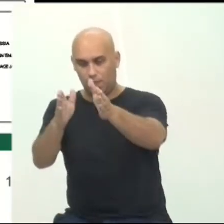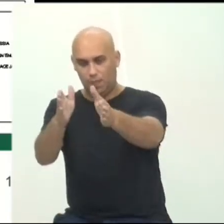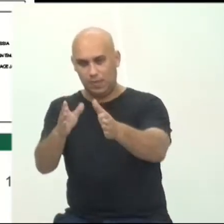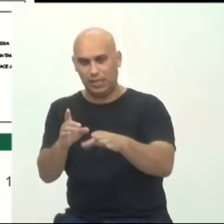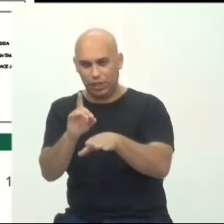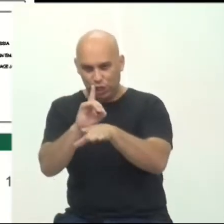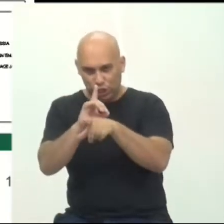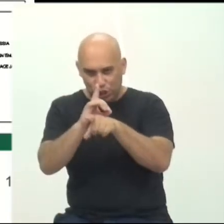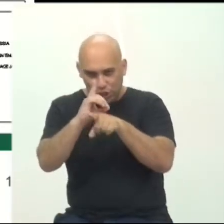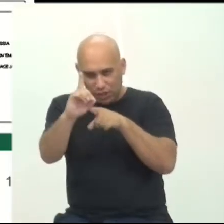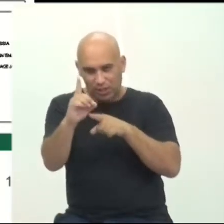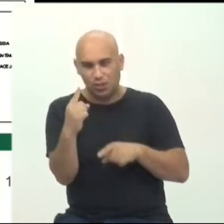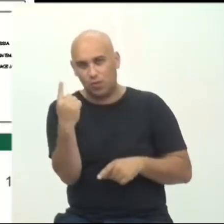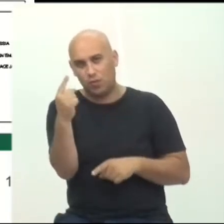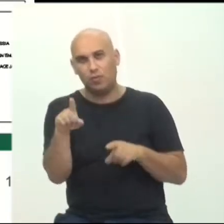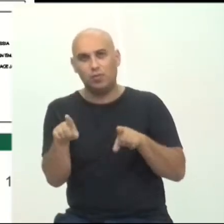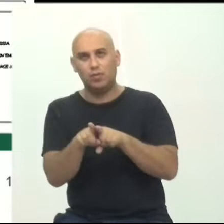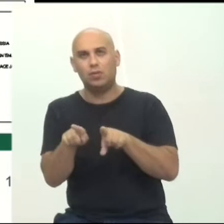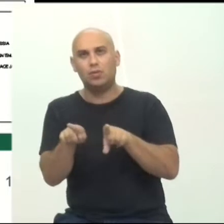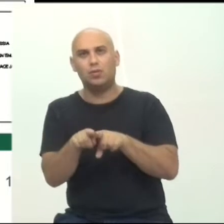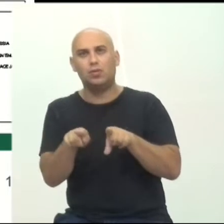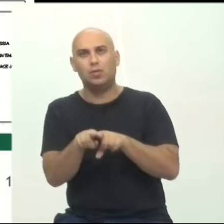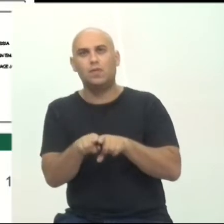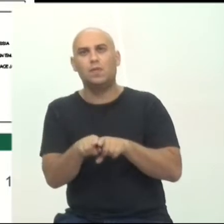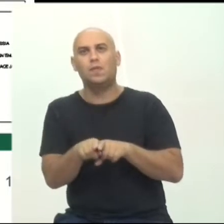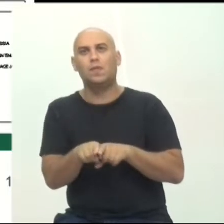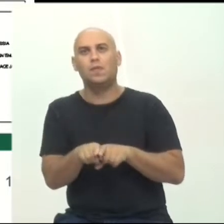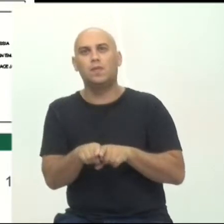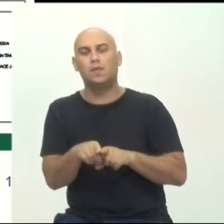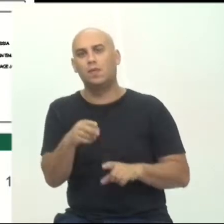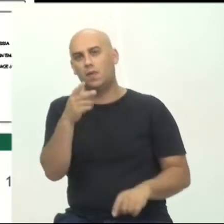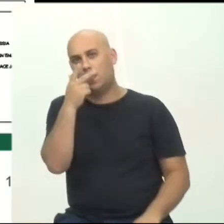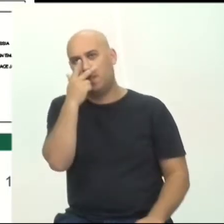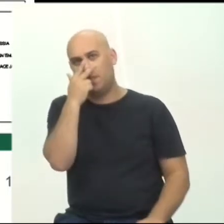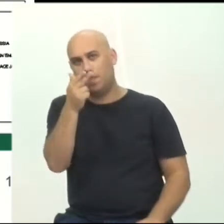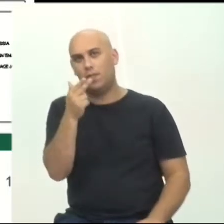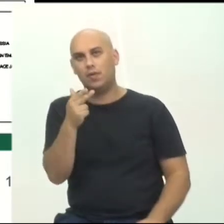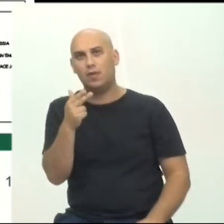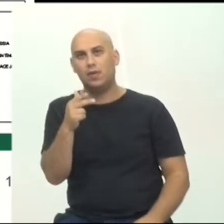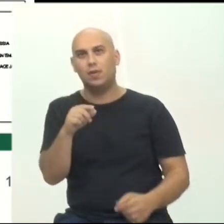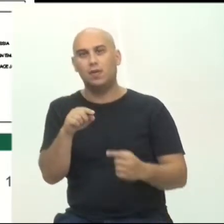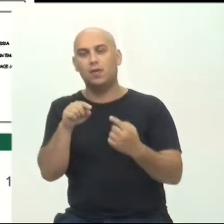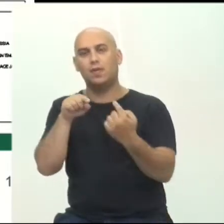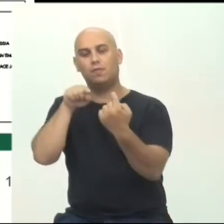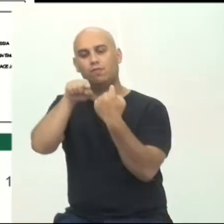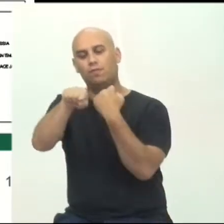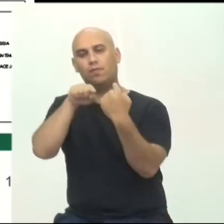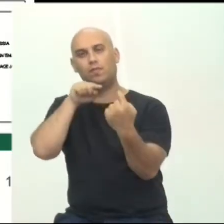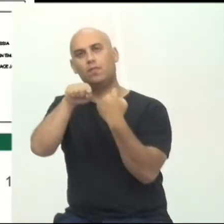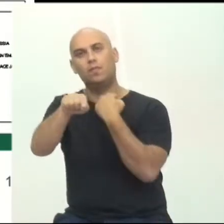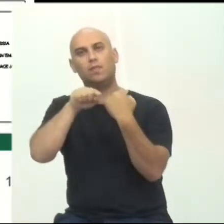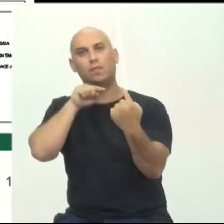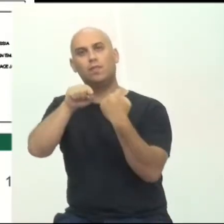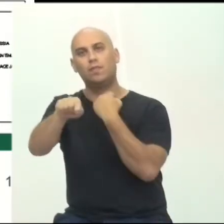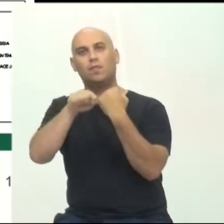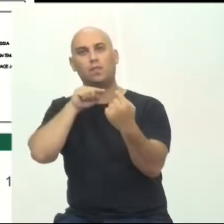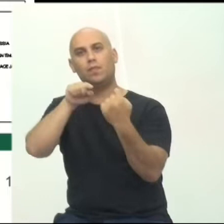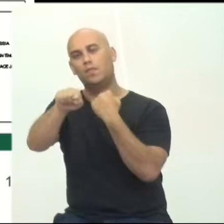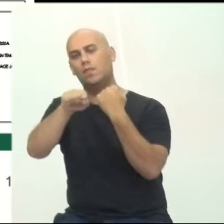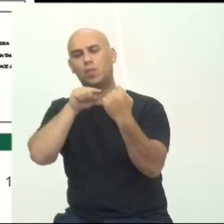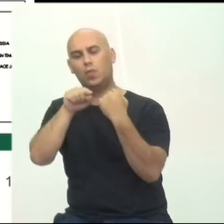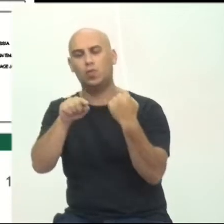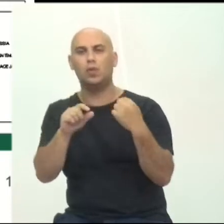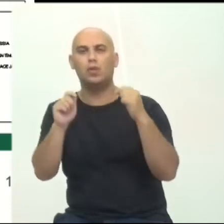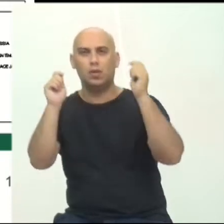porque em cima ela faz, na verdade, a volta, ela faz o trajeto da volta. Então, a gente consegue, naquele ponto ali, que